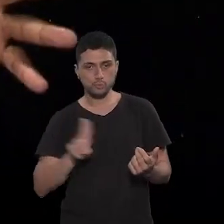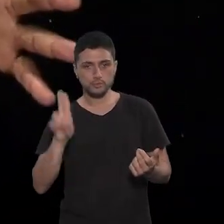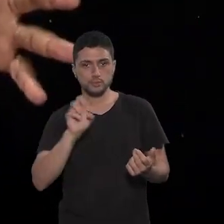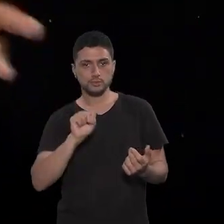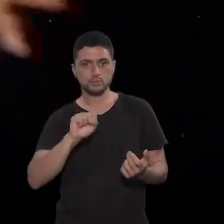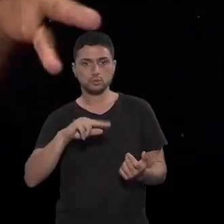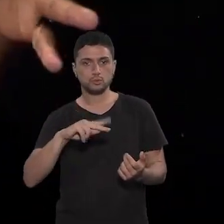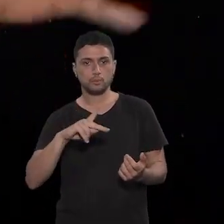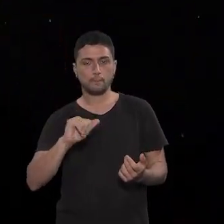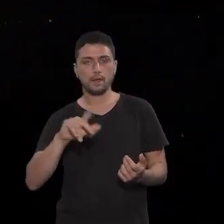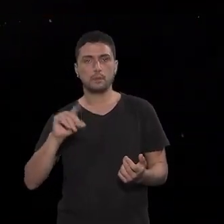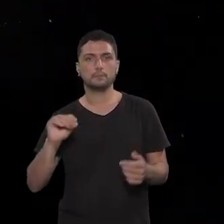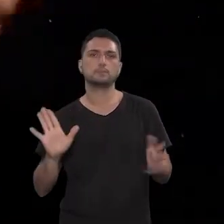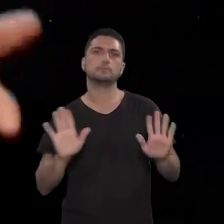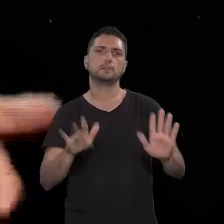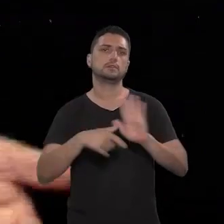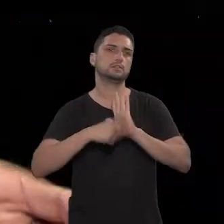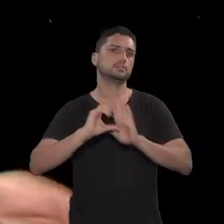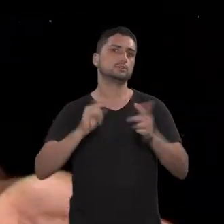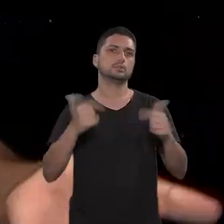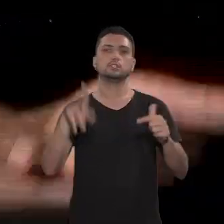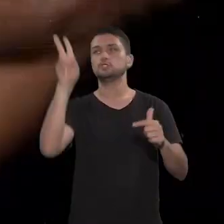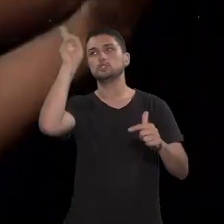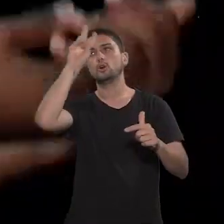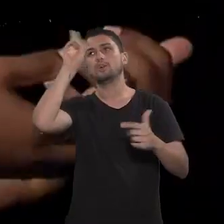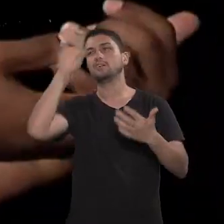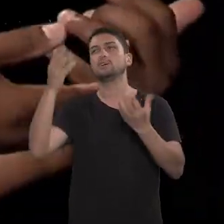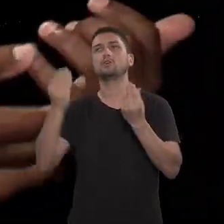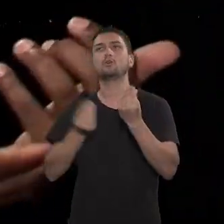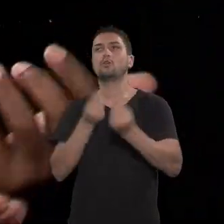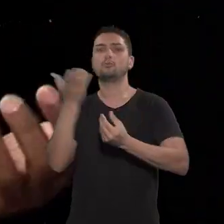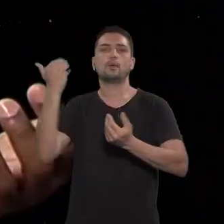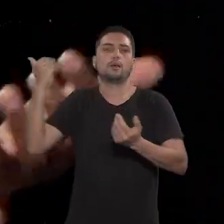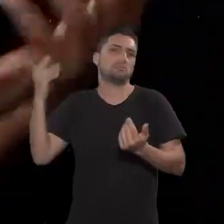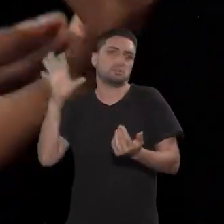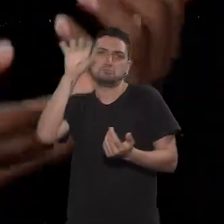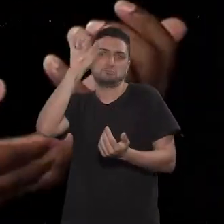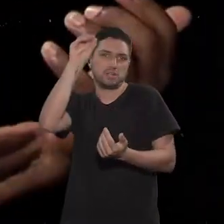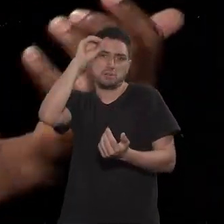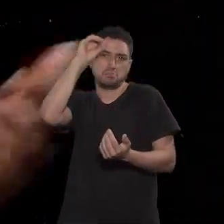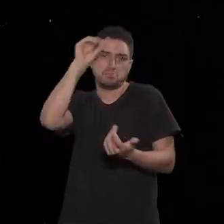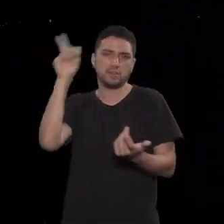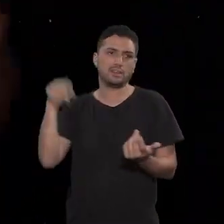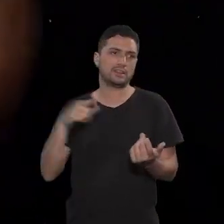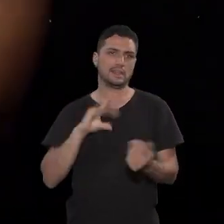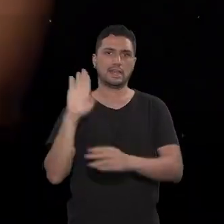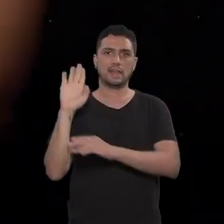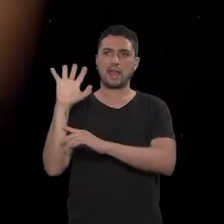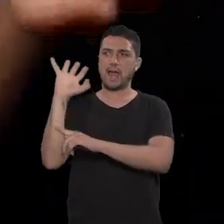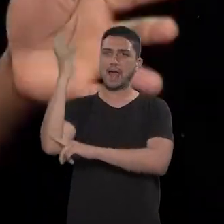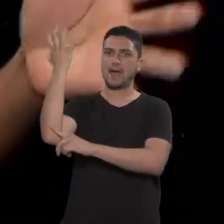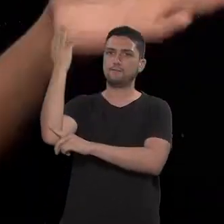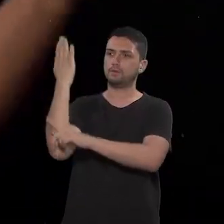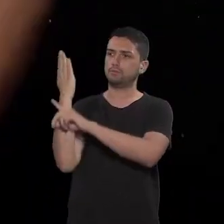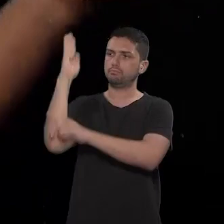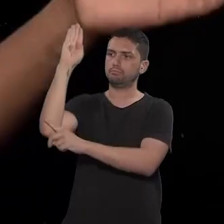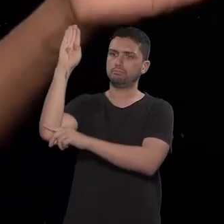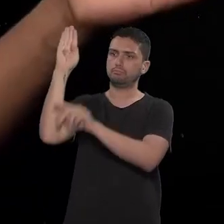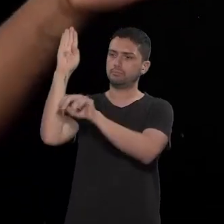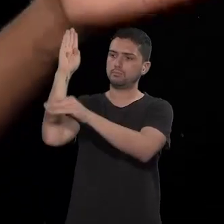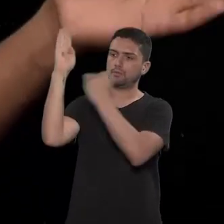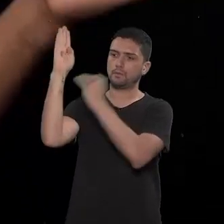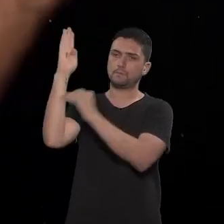utilizam o supapo, né, reutilizam o supapo, mas antes disso aí não tem uma história. Como é que era utilizado esse instrumento, né? Ele é feito de tronco de